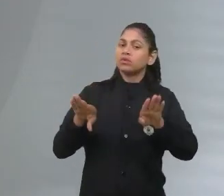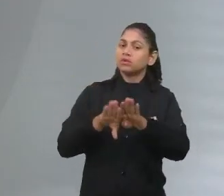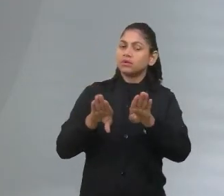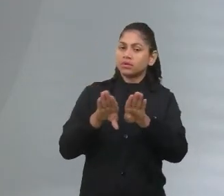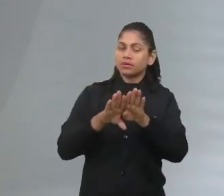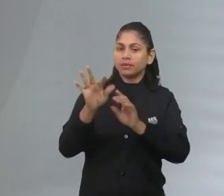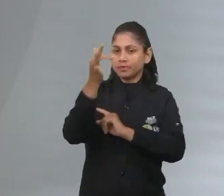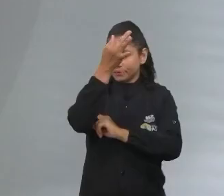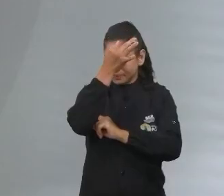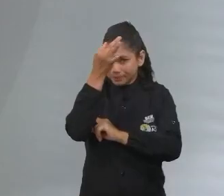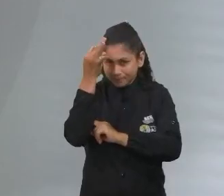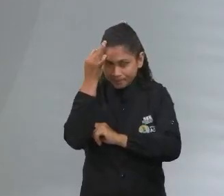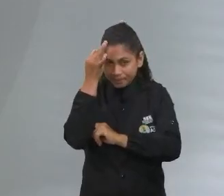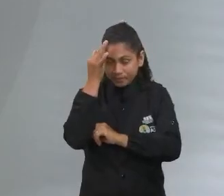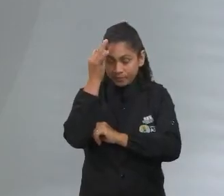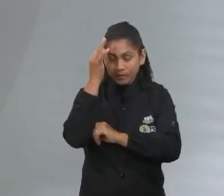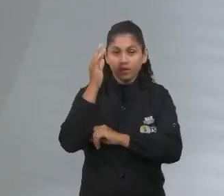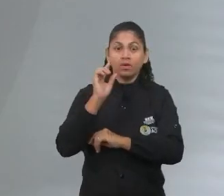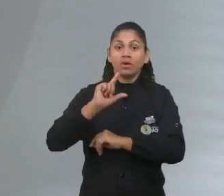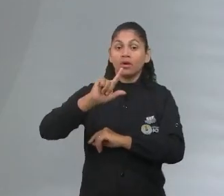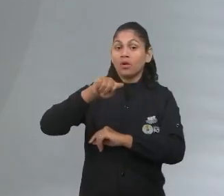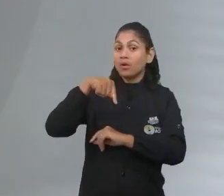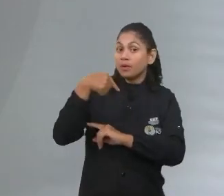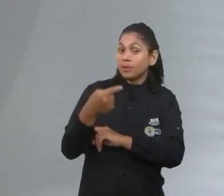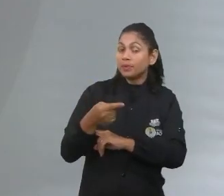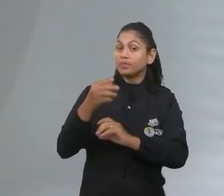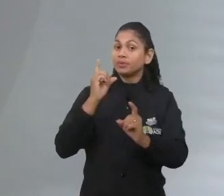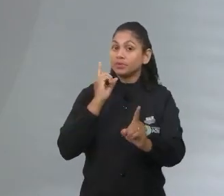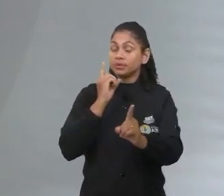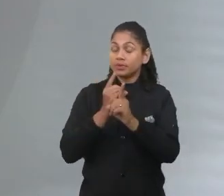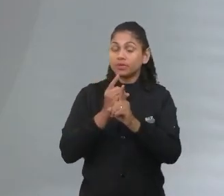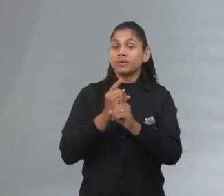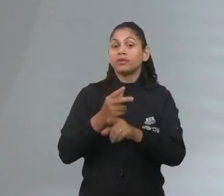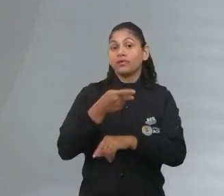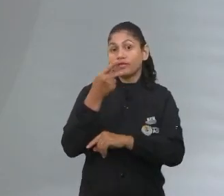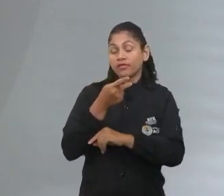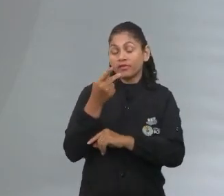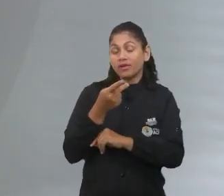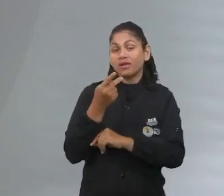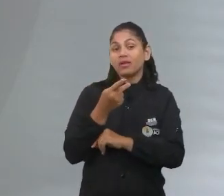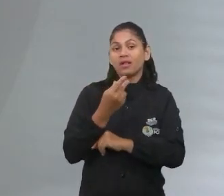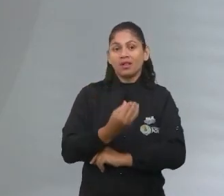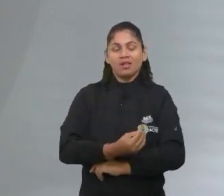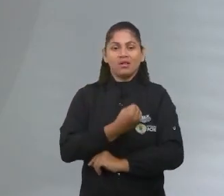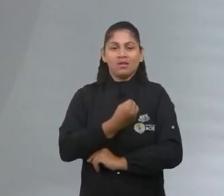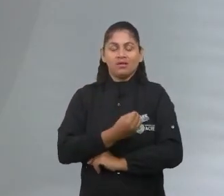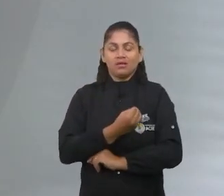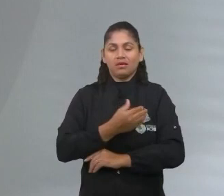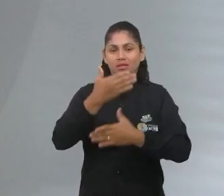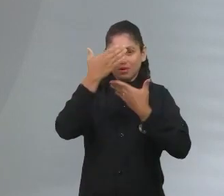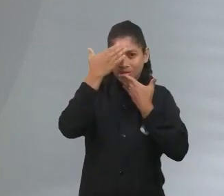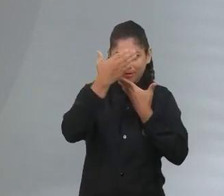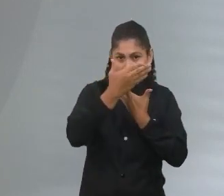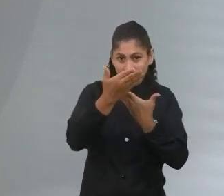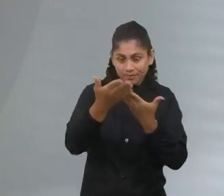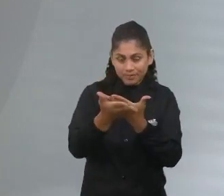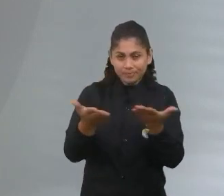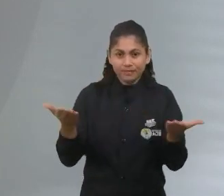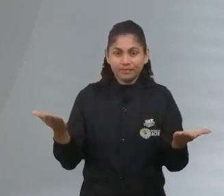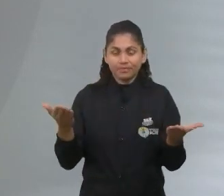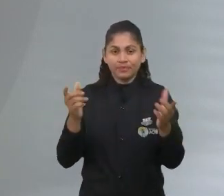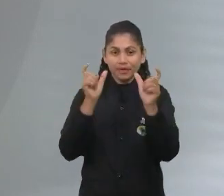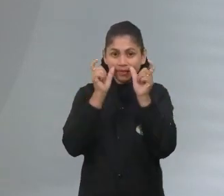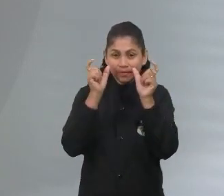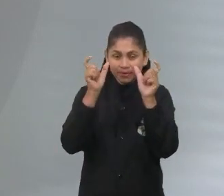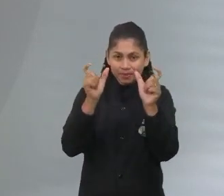filosofia. No próximo encontro, eu vou tratar do existencialismo. Agradeço a todos vocês a atenção